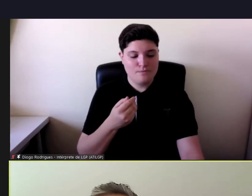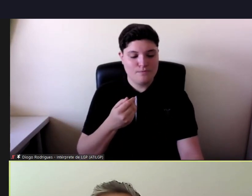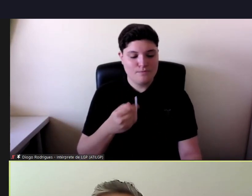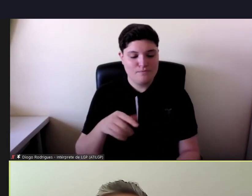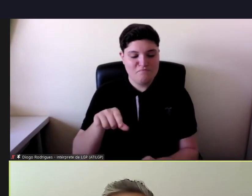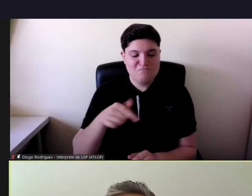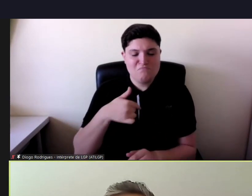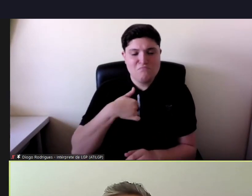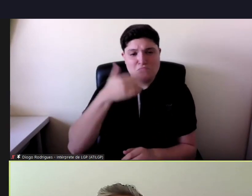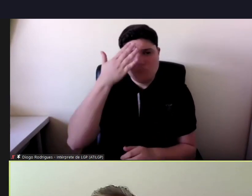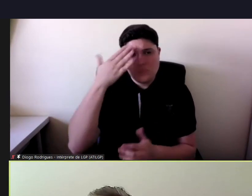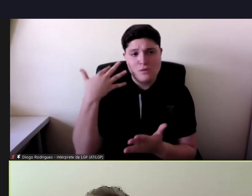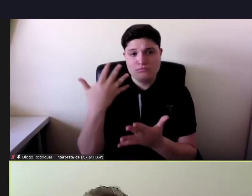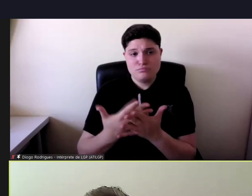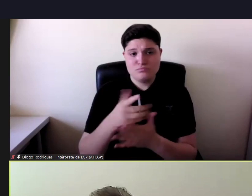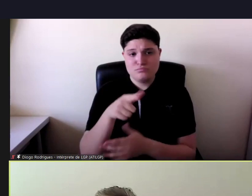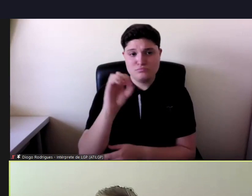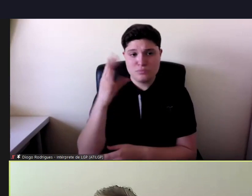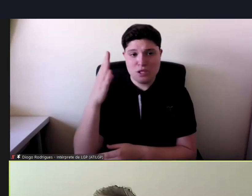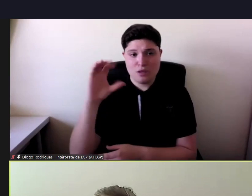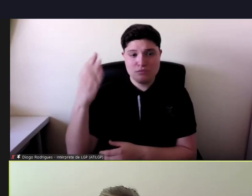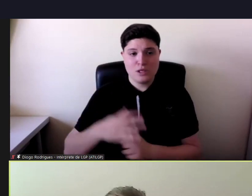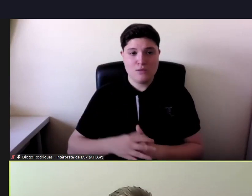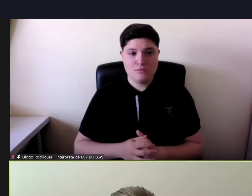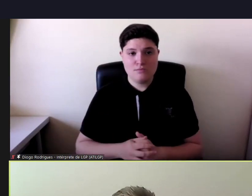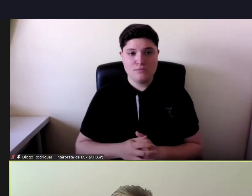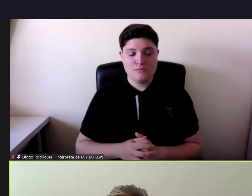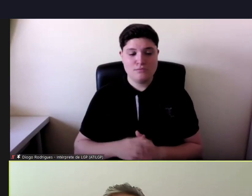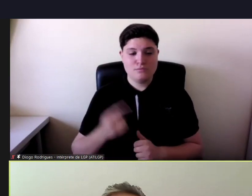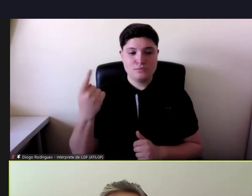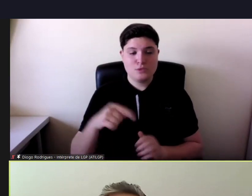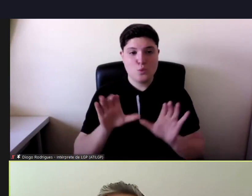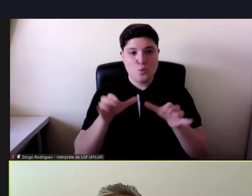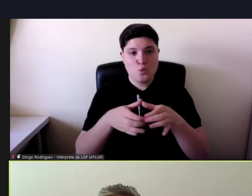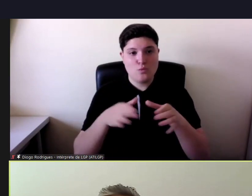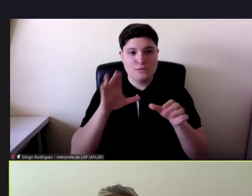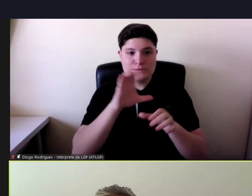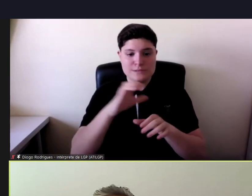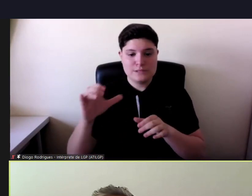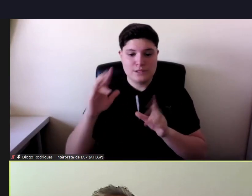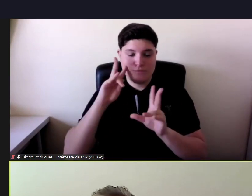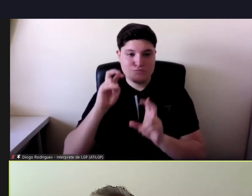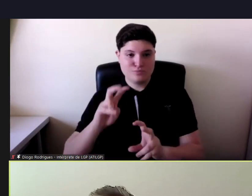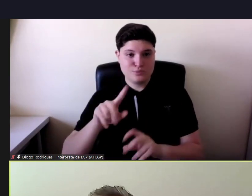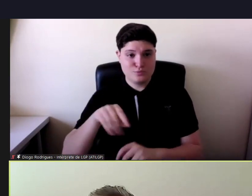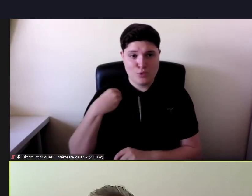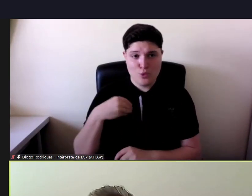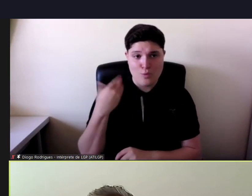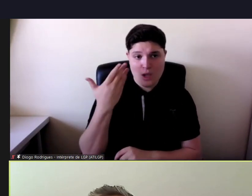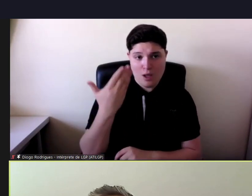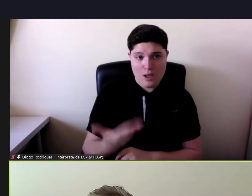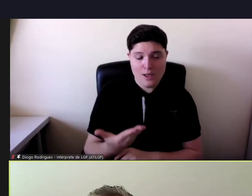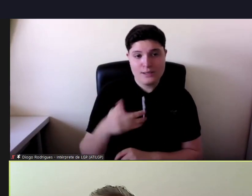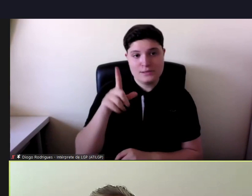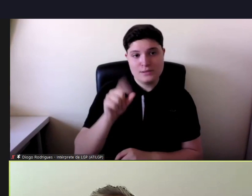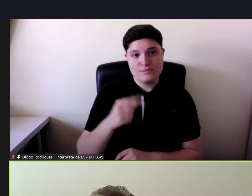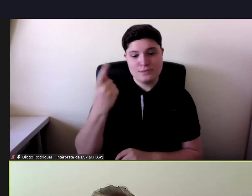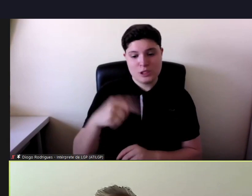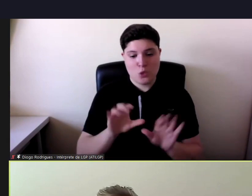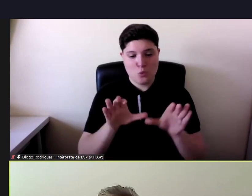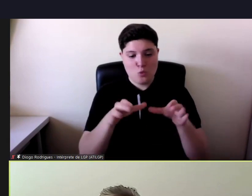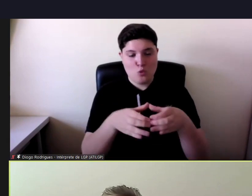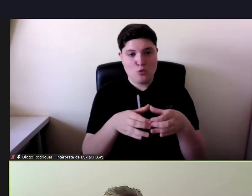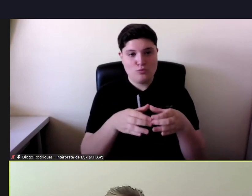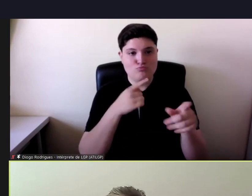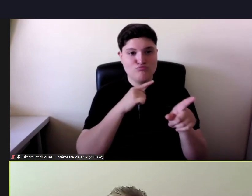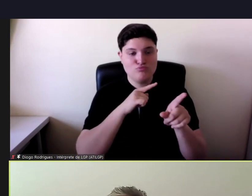75, se não estou em erro, logo a seguir à sua criação, em 73, e por isso, desde aí, tem já